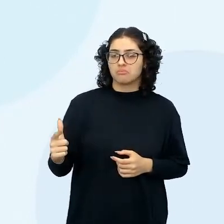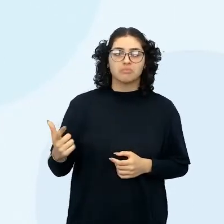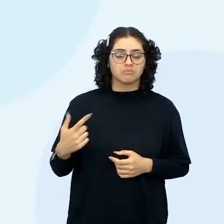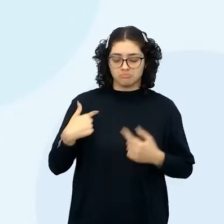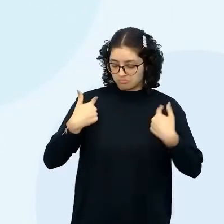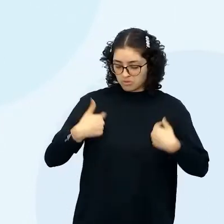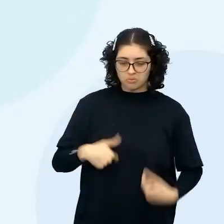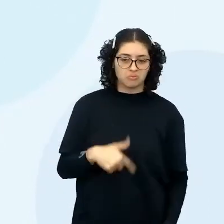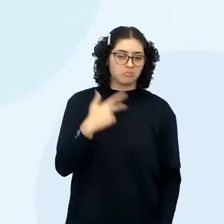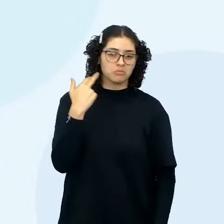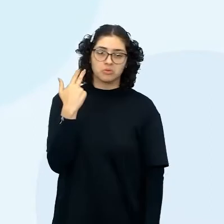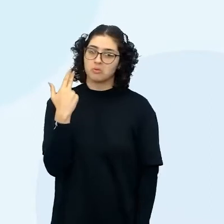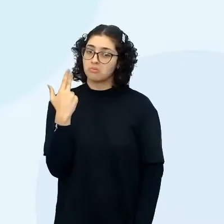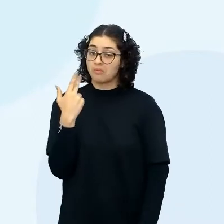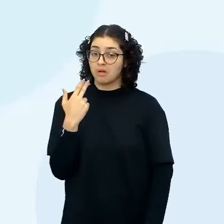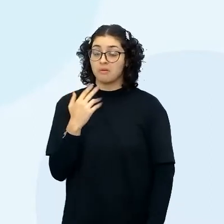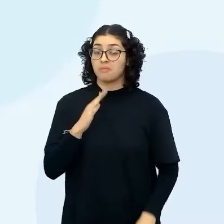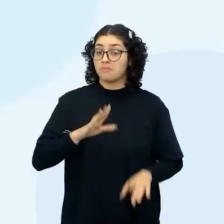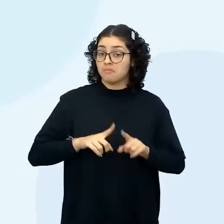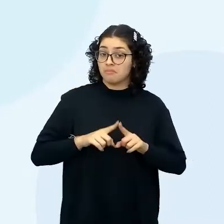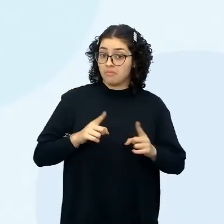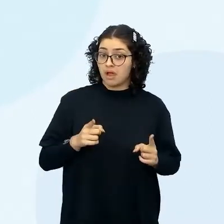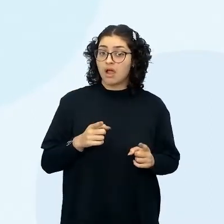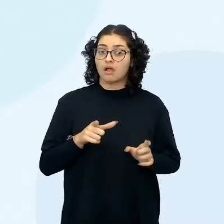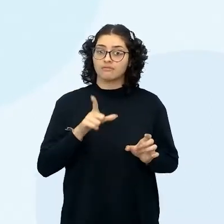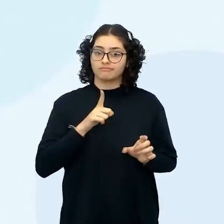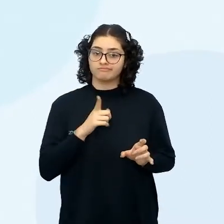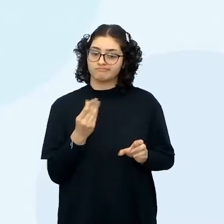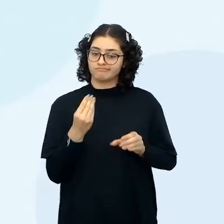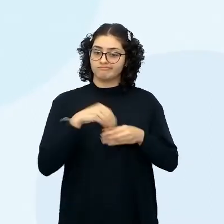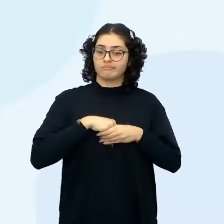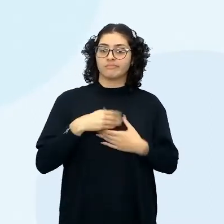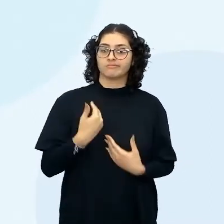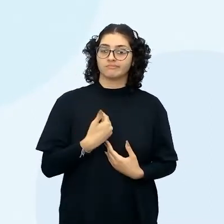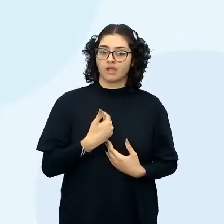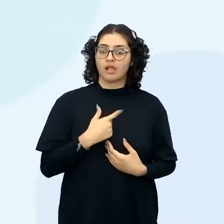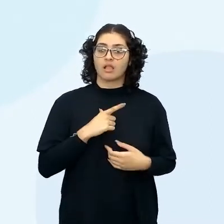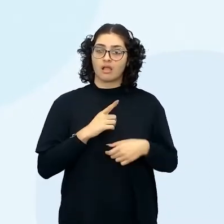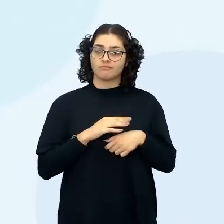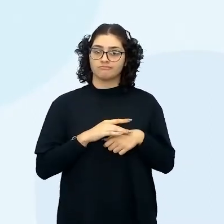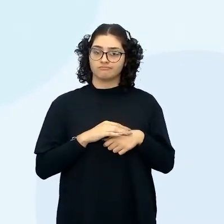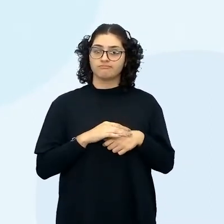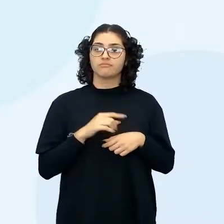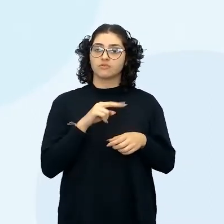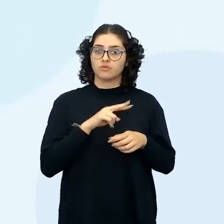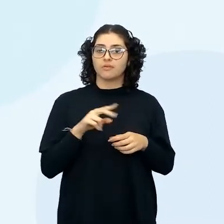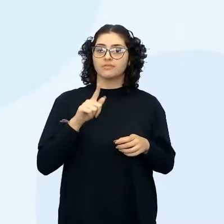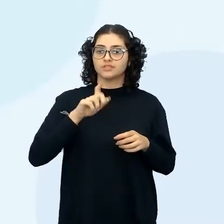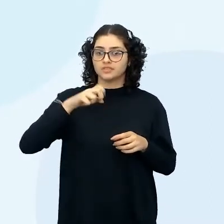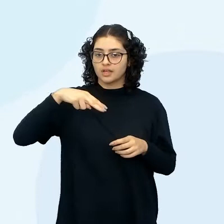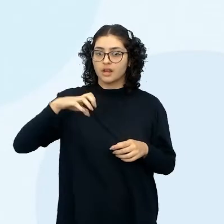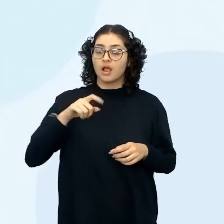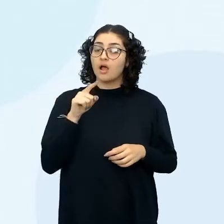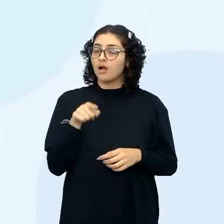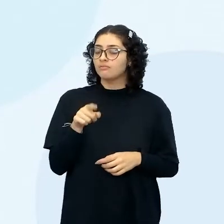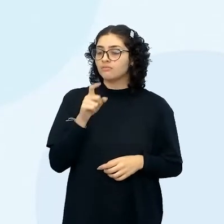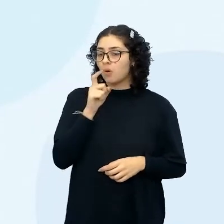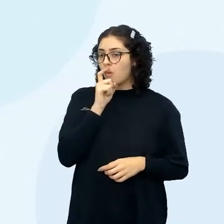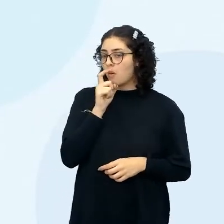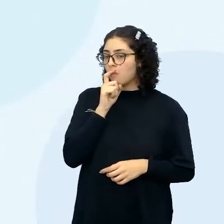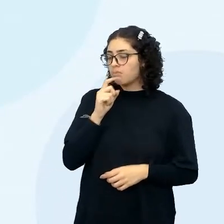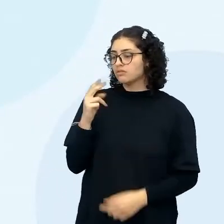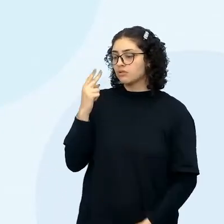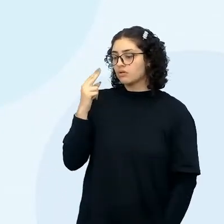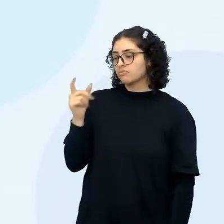distrofia muscular, mas ela carrega o gene mutado. Um homem normal, ou seja,